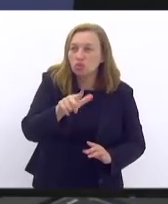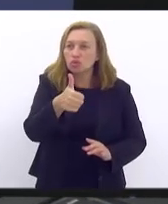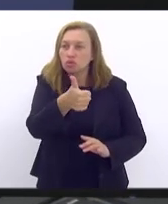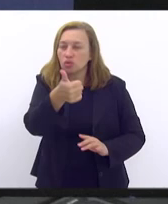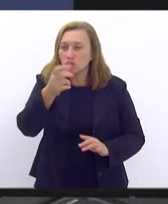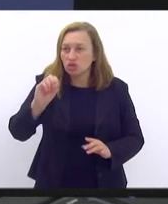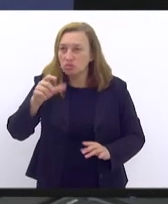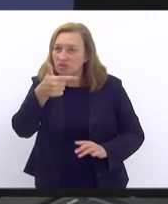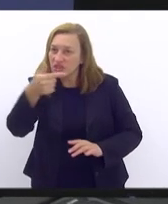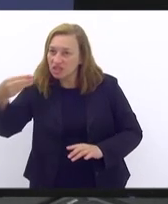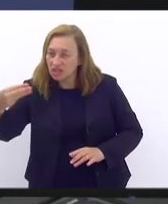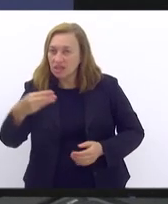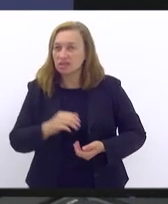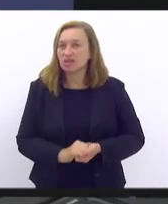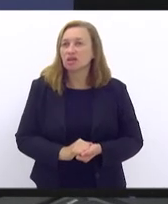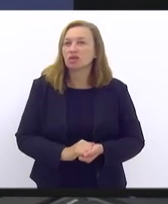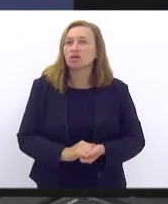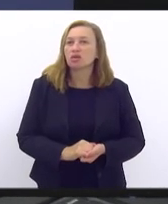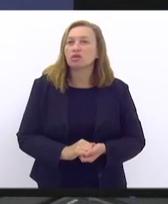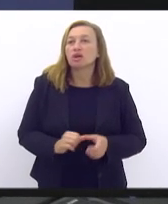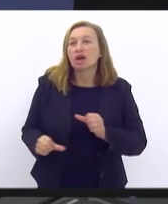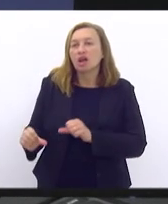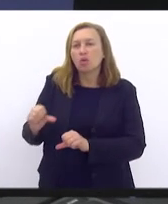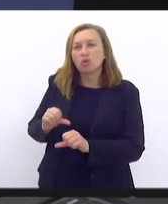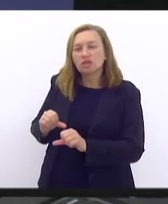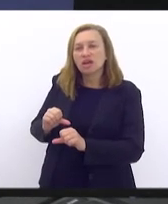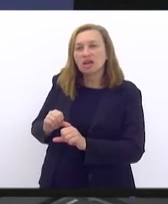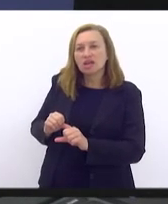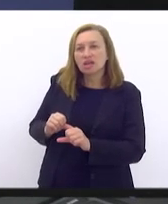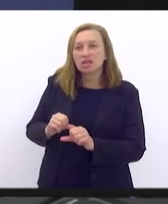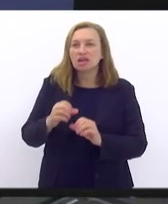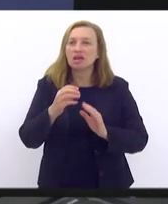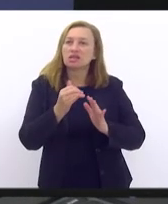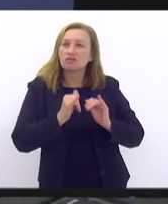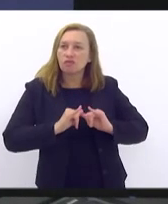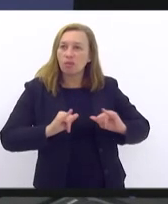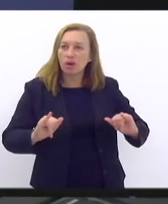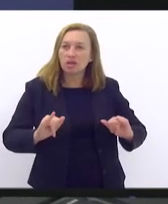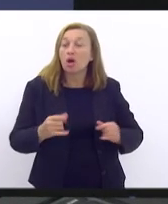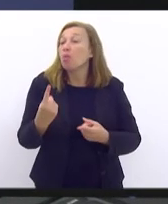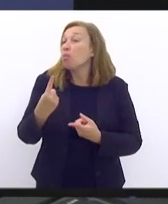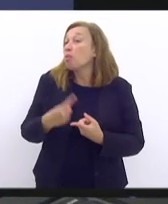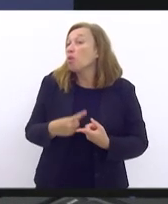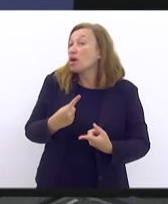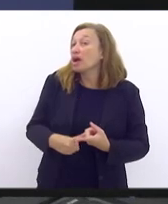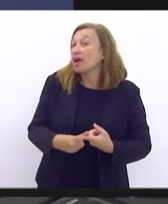de 2023, ela contraria essa nota. Por quê?